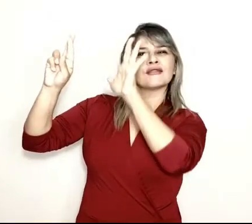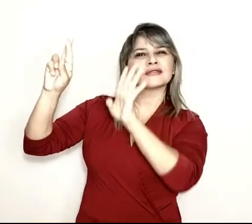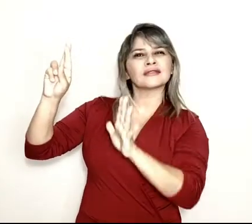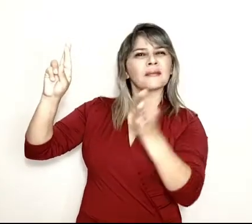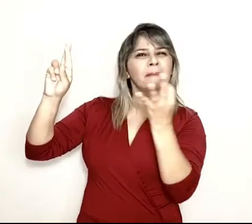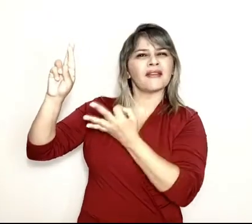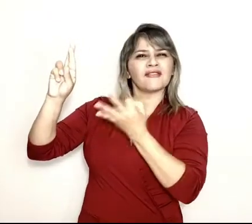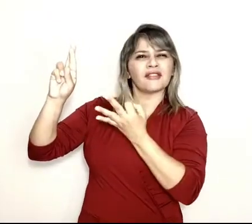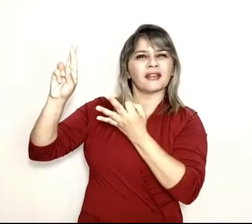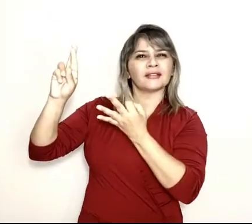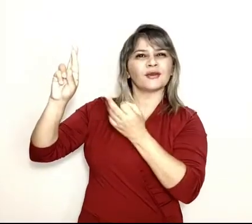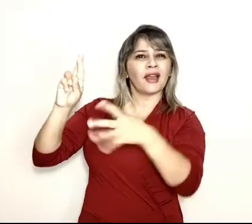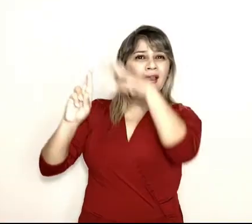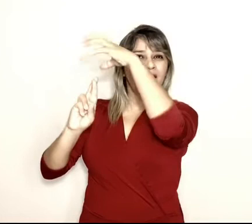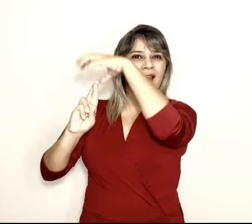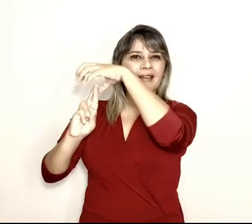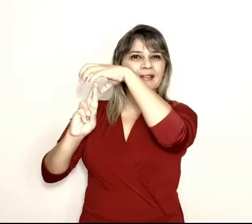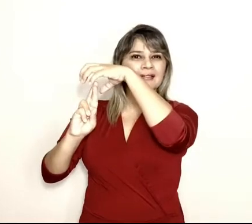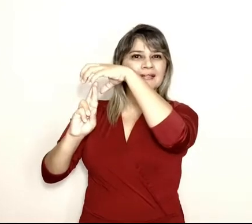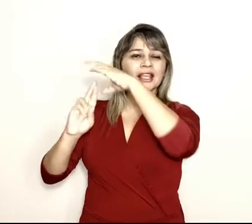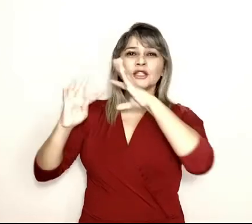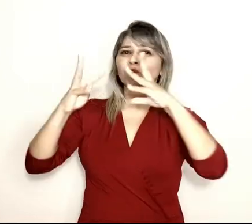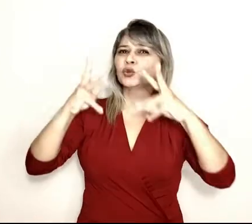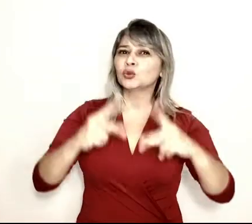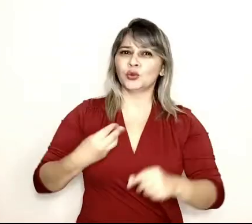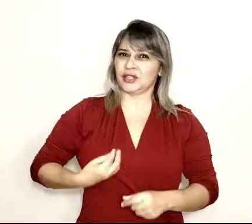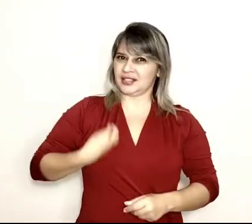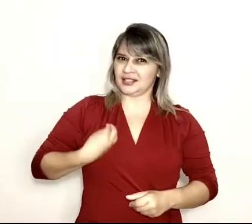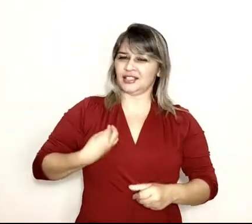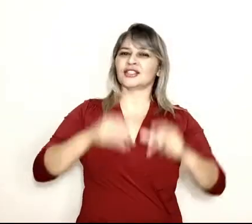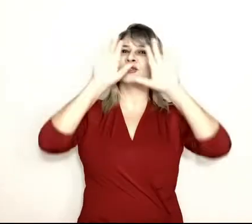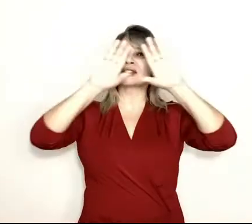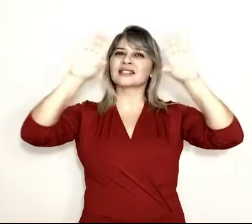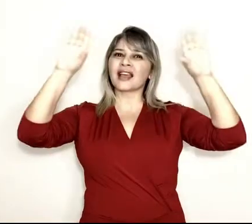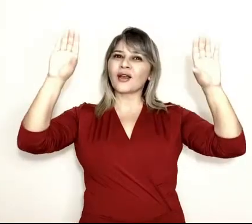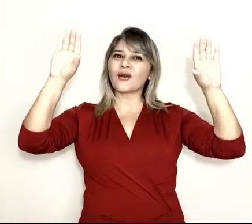são teus. Tu és o rei, o governador de tudo.